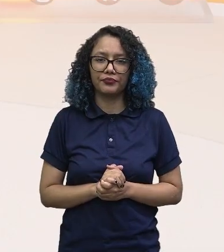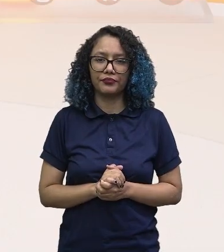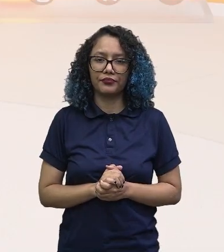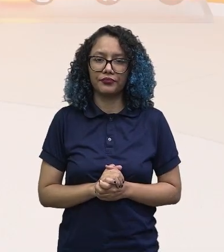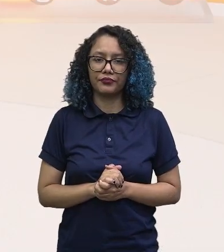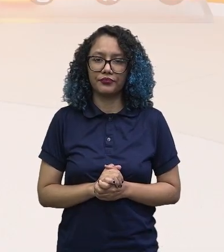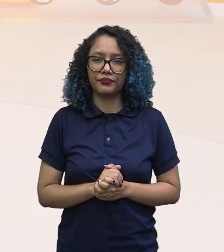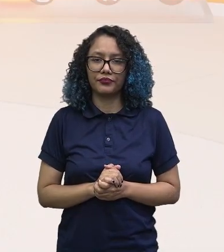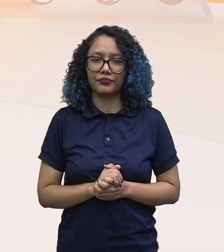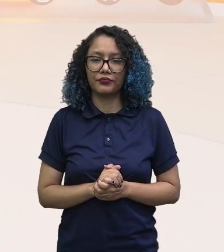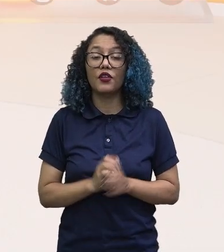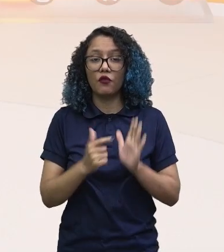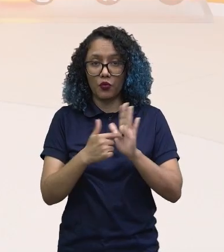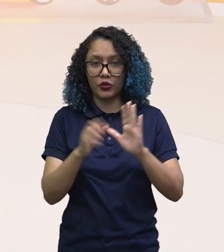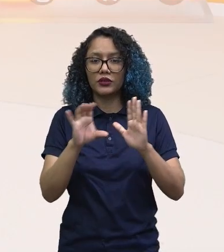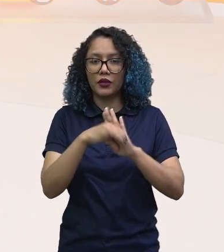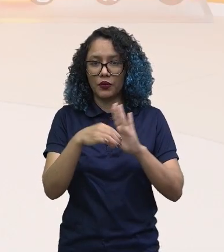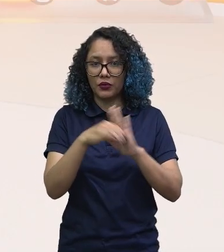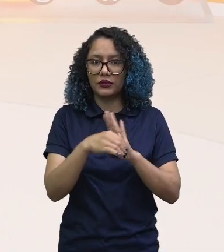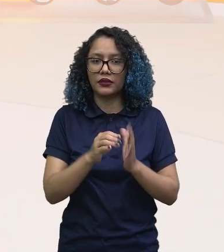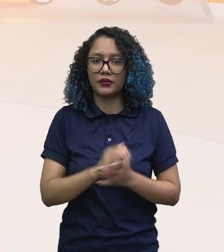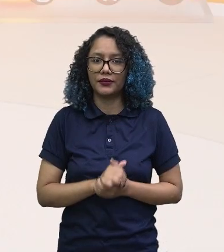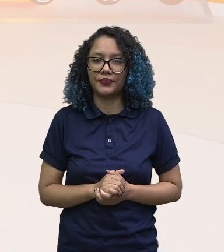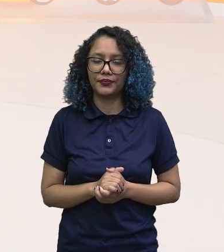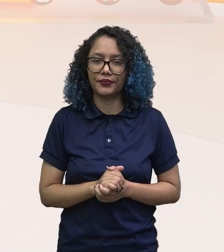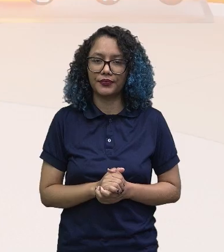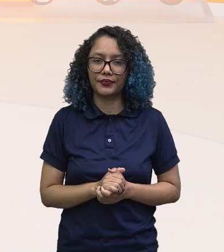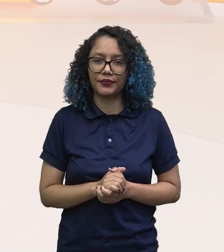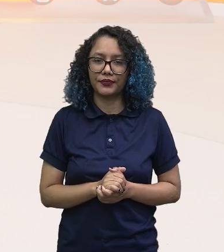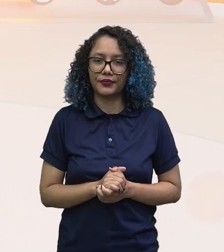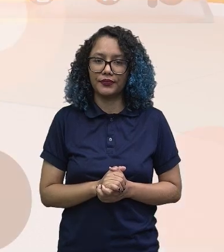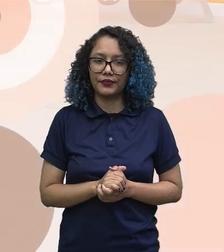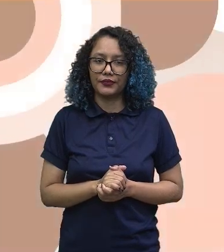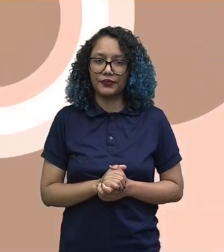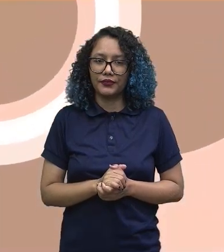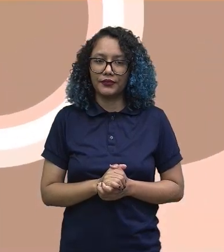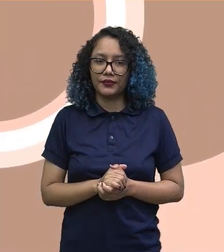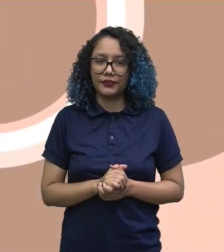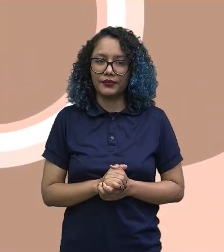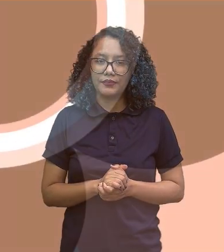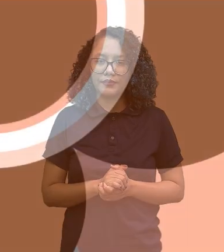movimento que a gente vai trazer o conceito para vocês agora.